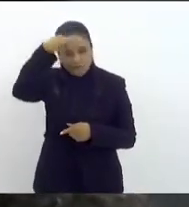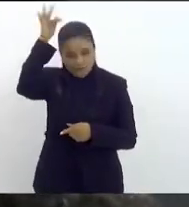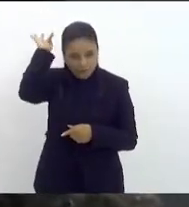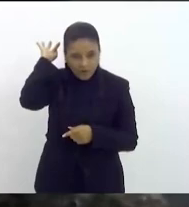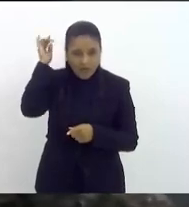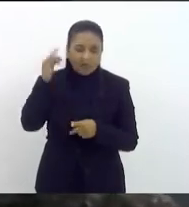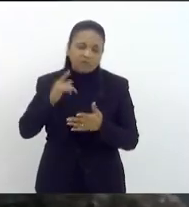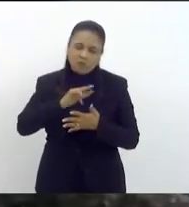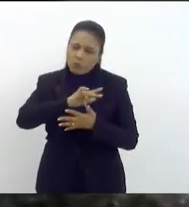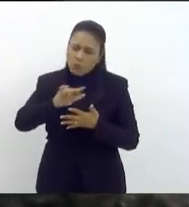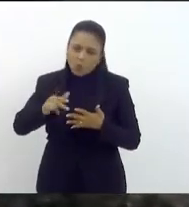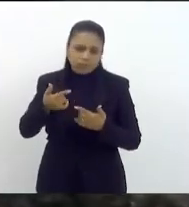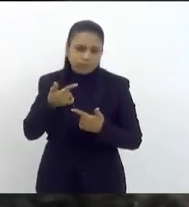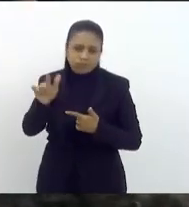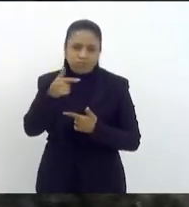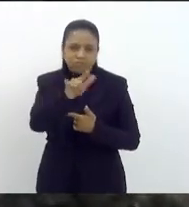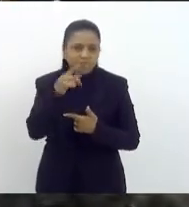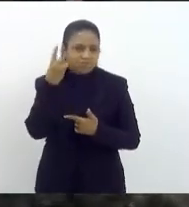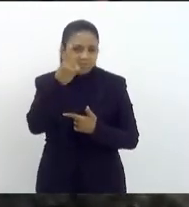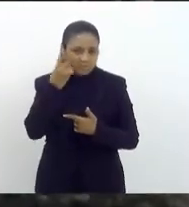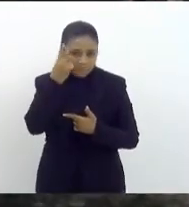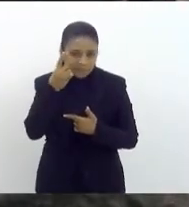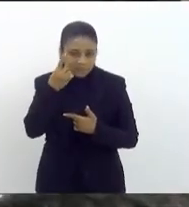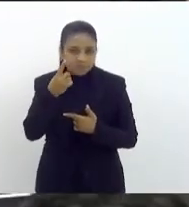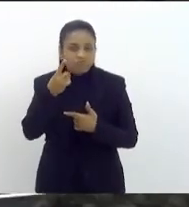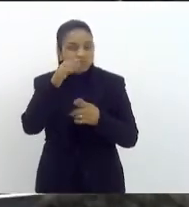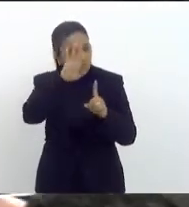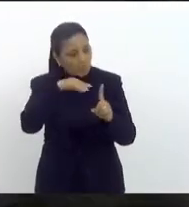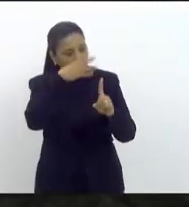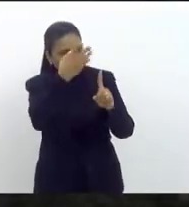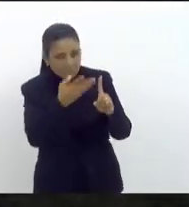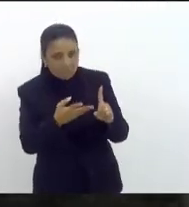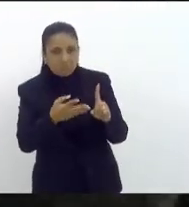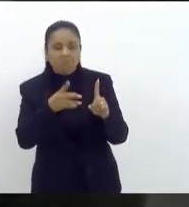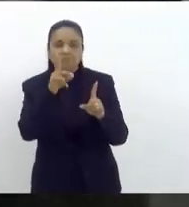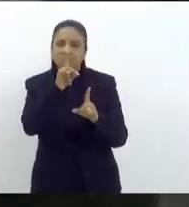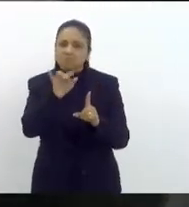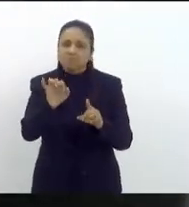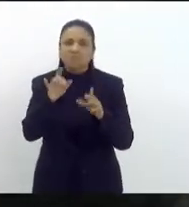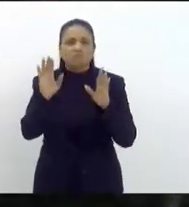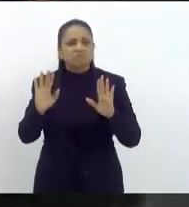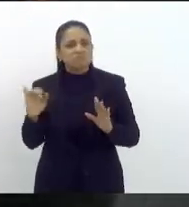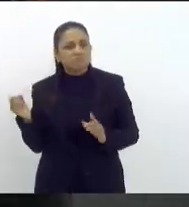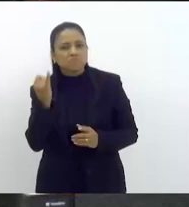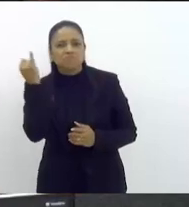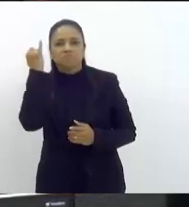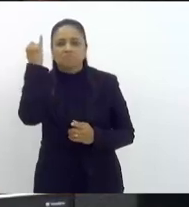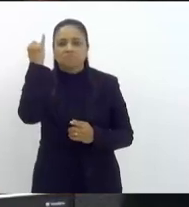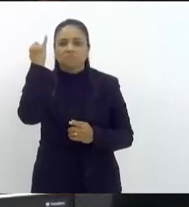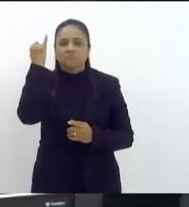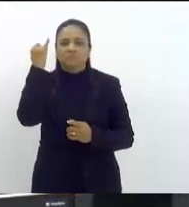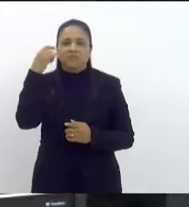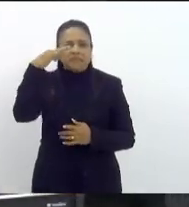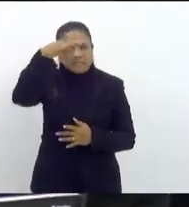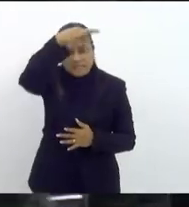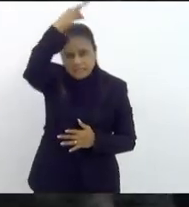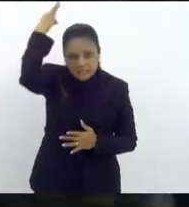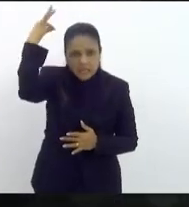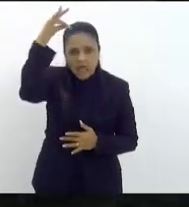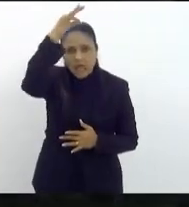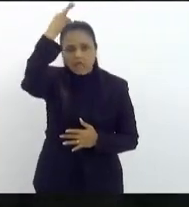e vários outros deputados que homenageiam dias importantes Santos